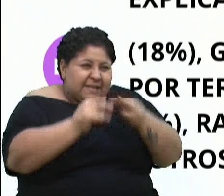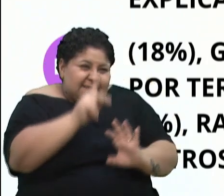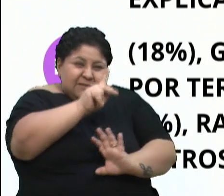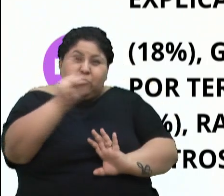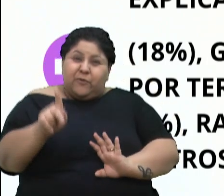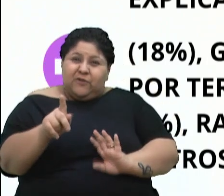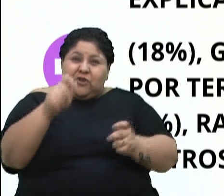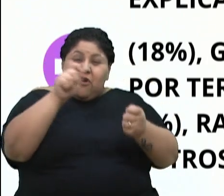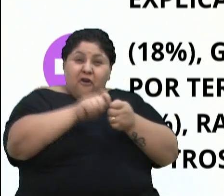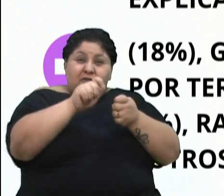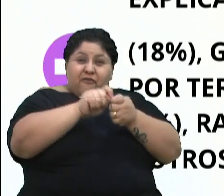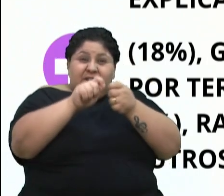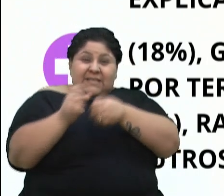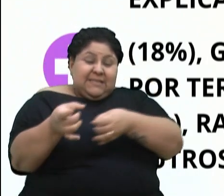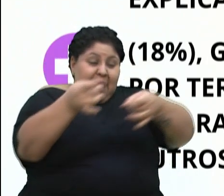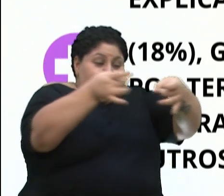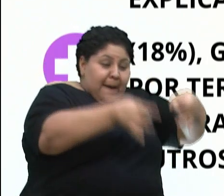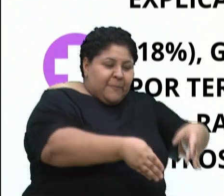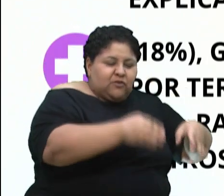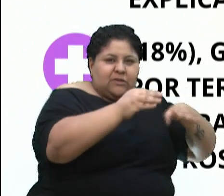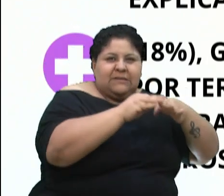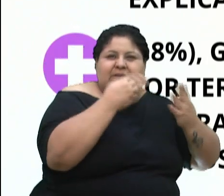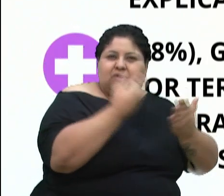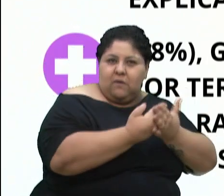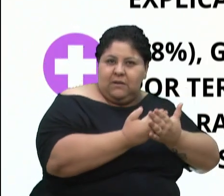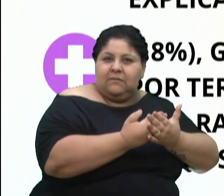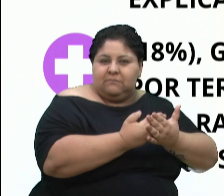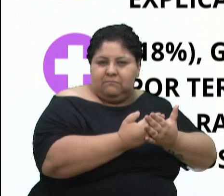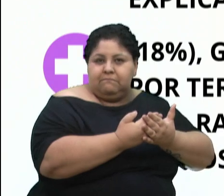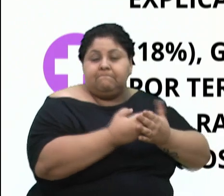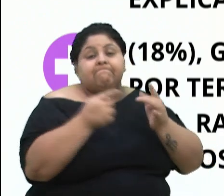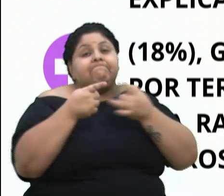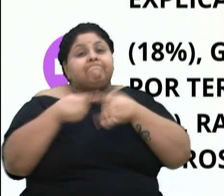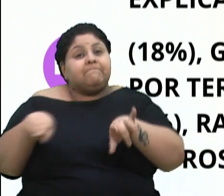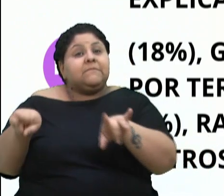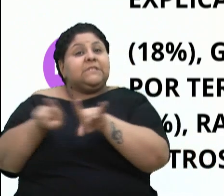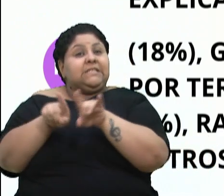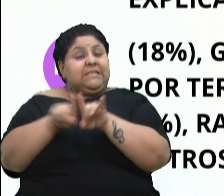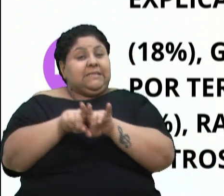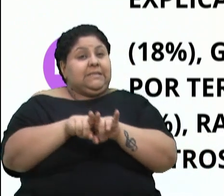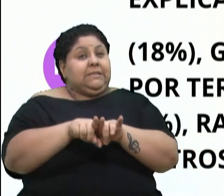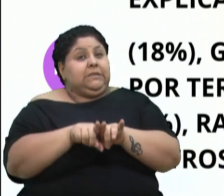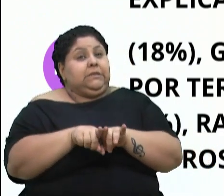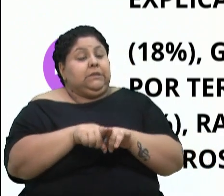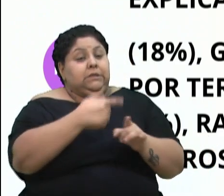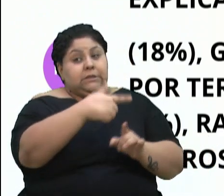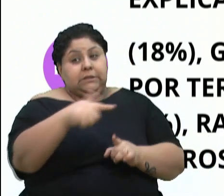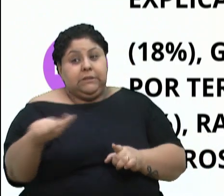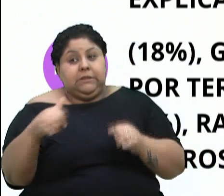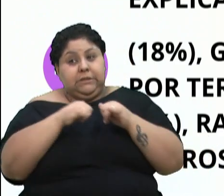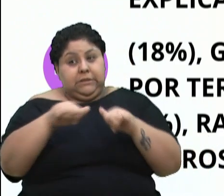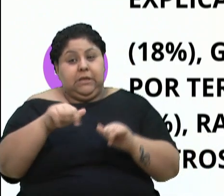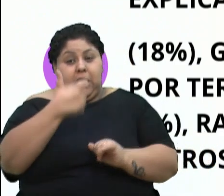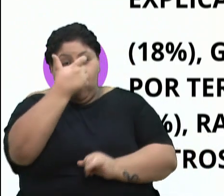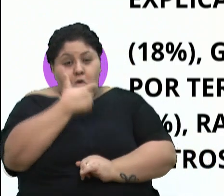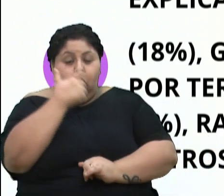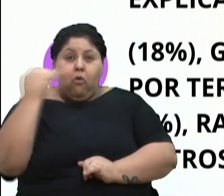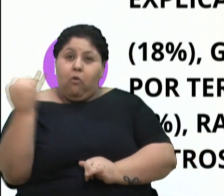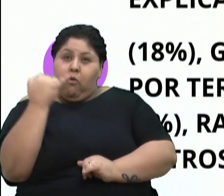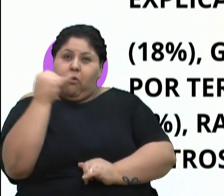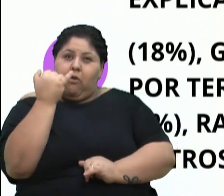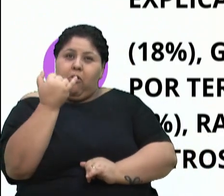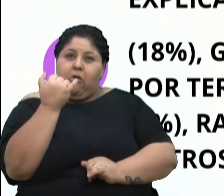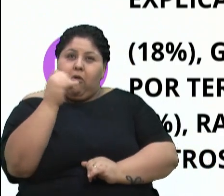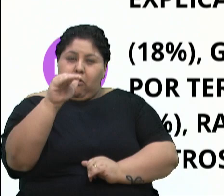acabem abandonando a escola. Mas ainda tem outros dados, e eu acho importante, eu peço